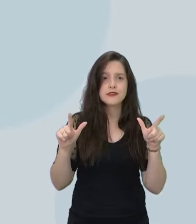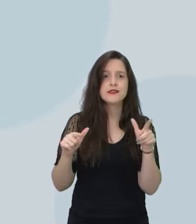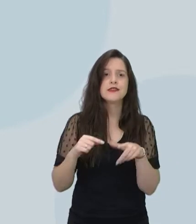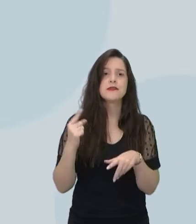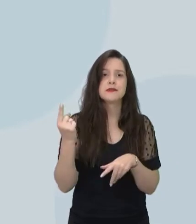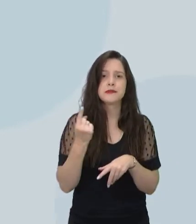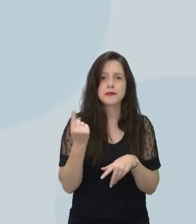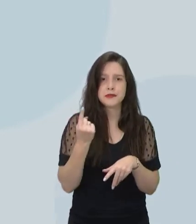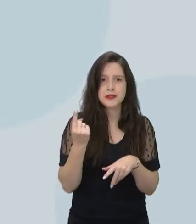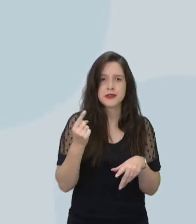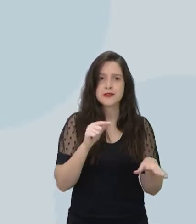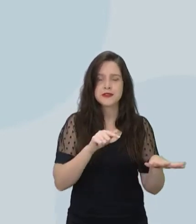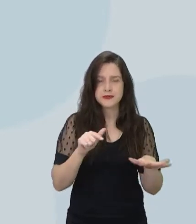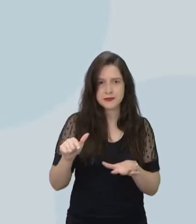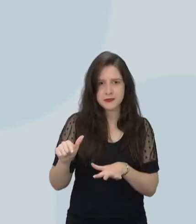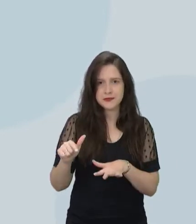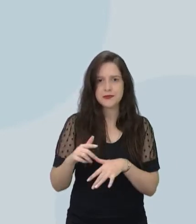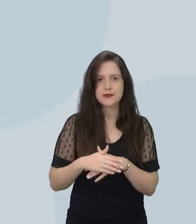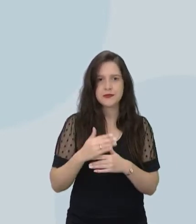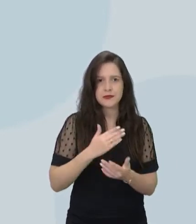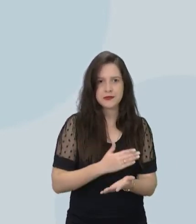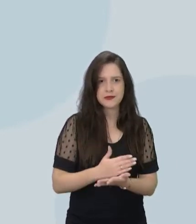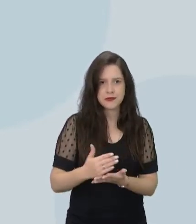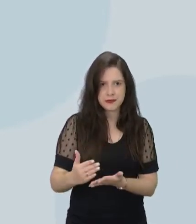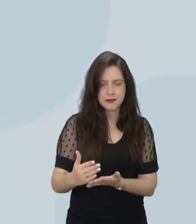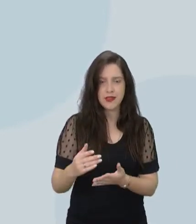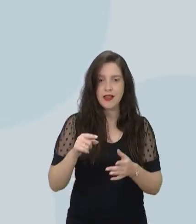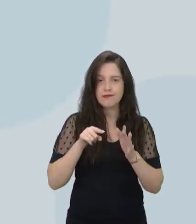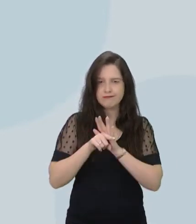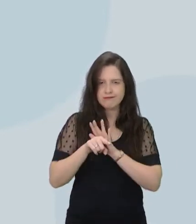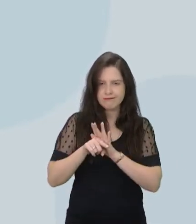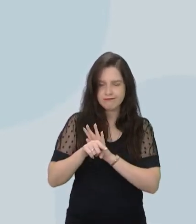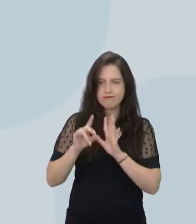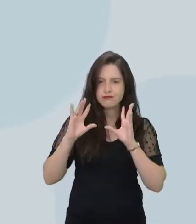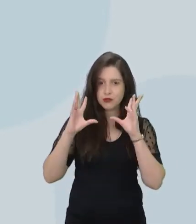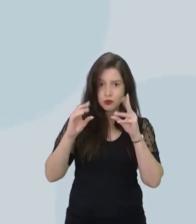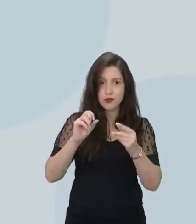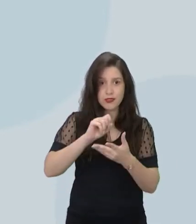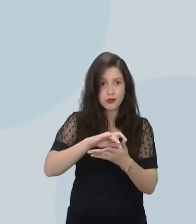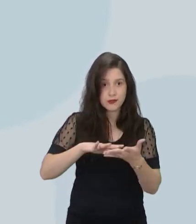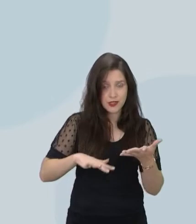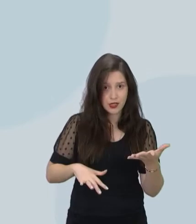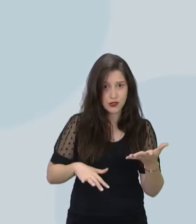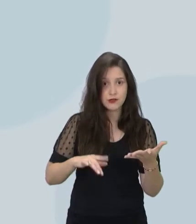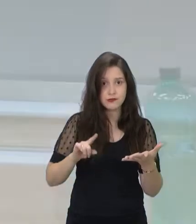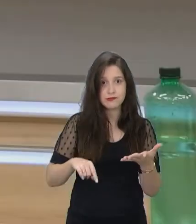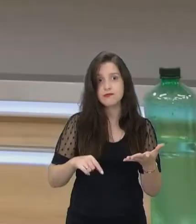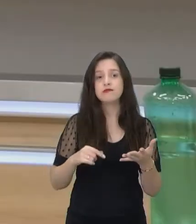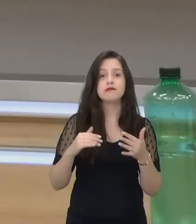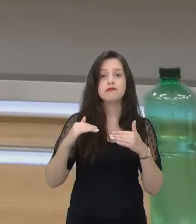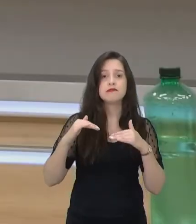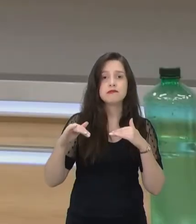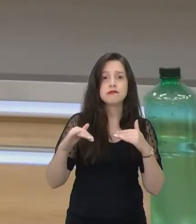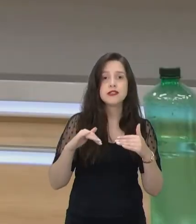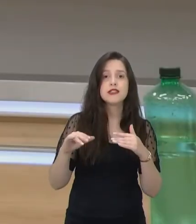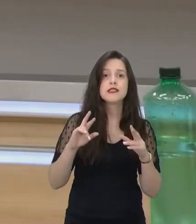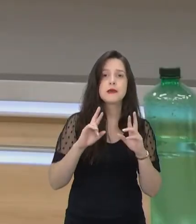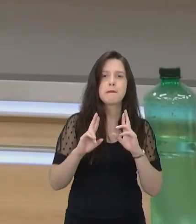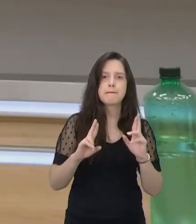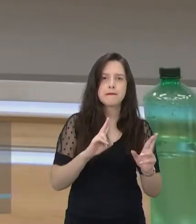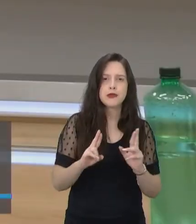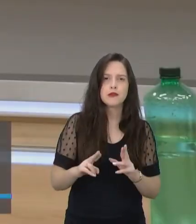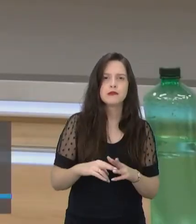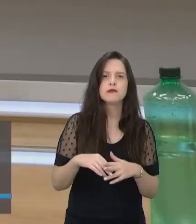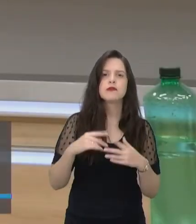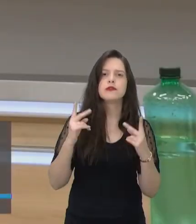3 palavrinhas agora, né, coletar, analisar, investigar durante toda essa atividade. Vendo tudo isso ao longo desse percurso, mas a gente